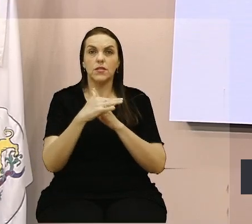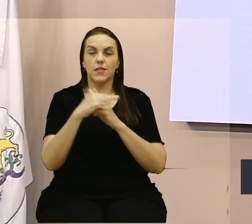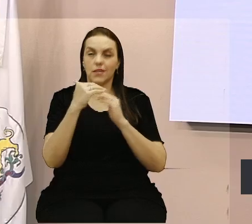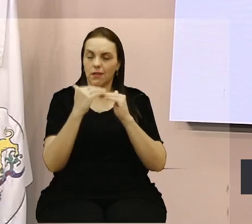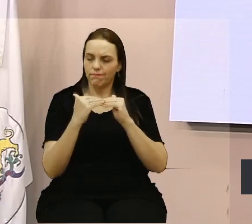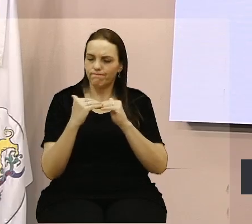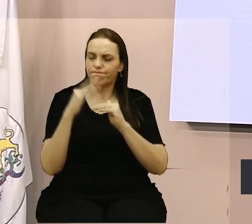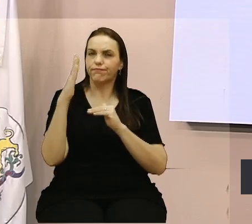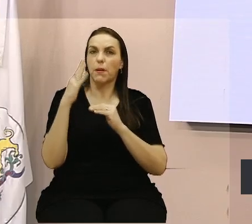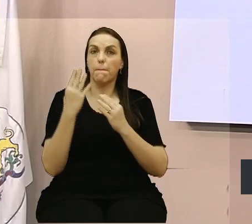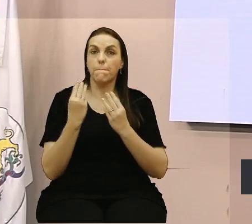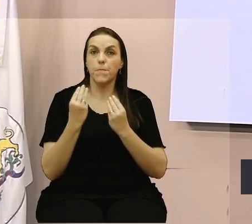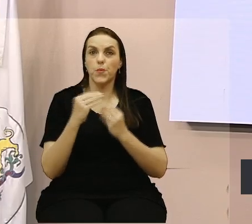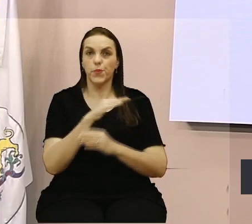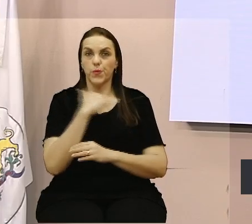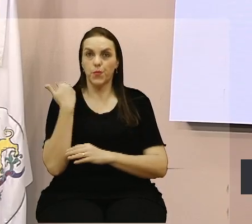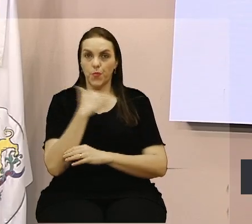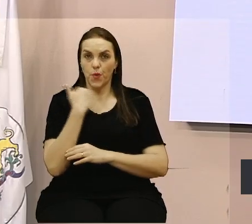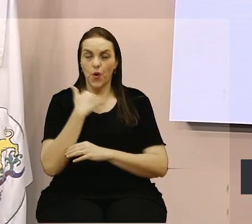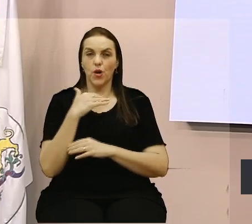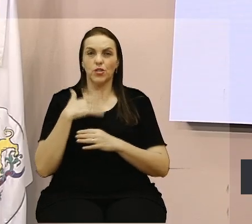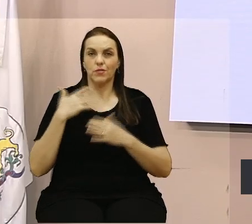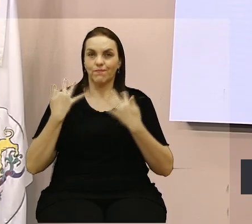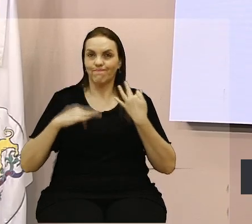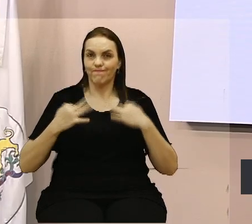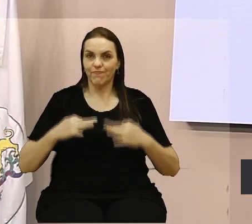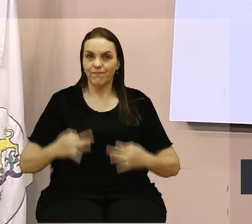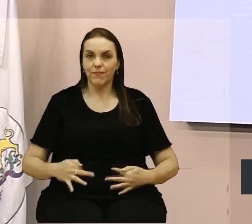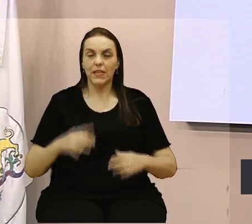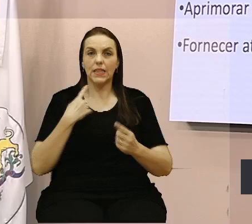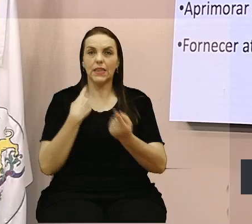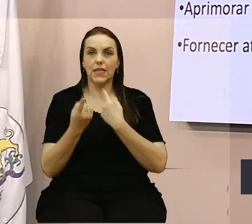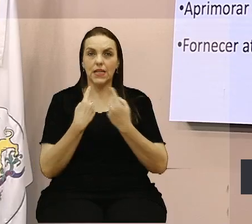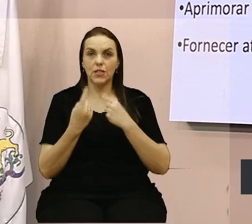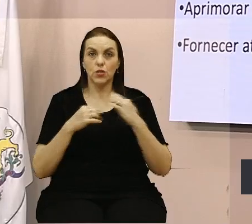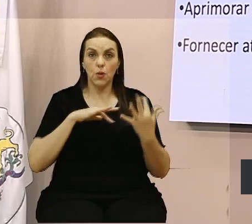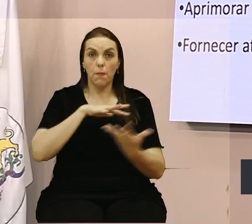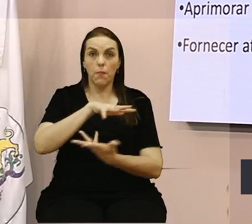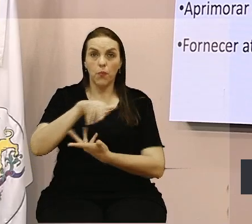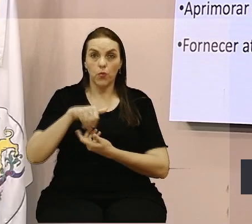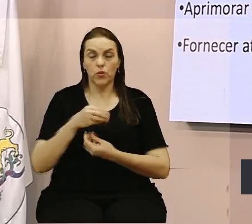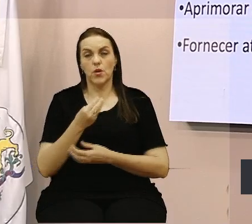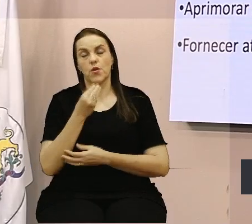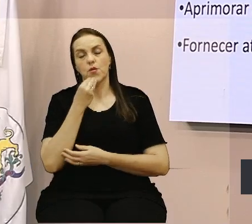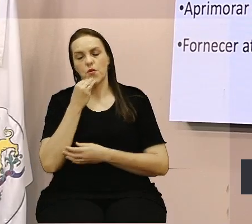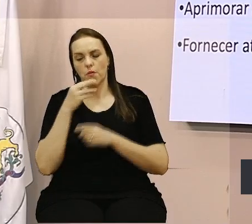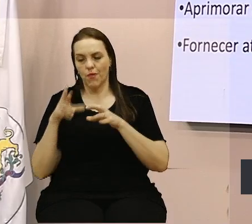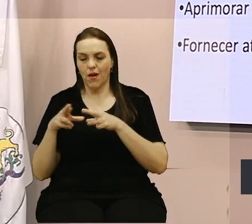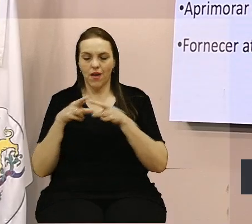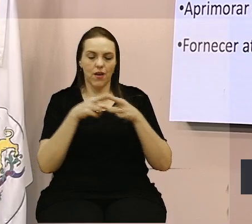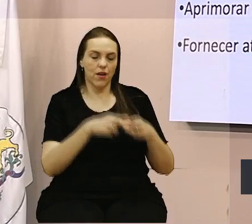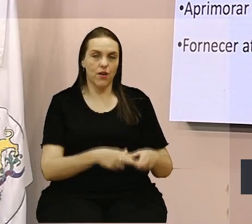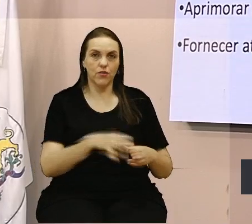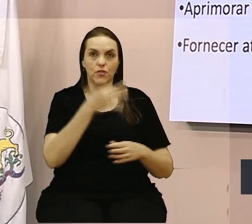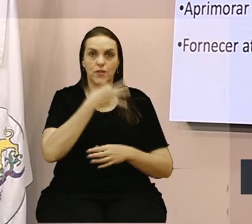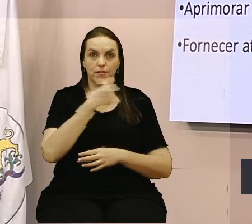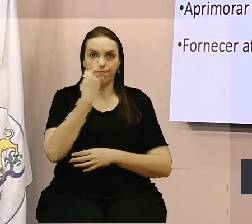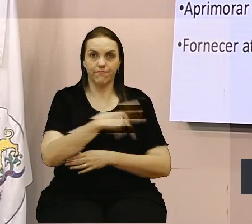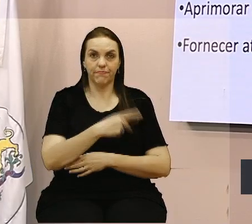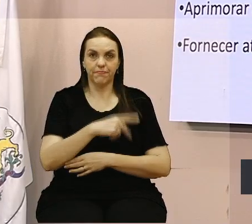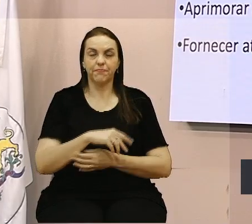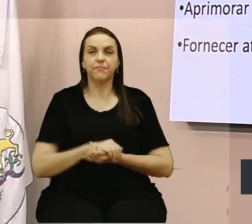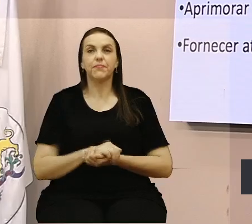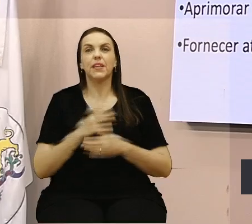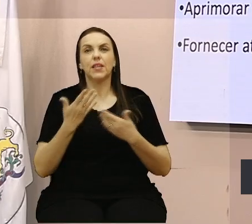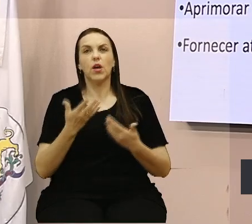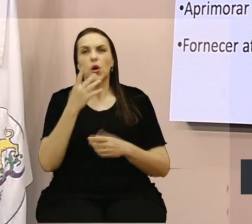de mortes e feridos no trânsito em todo o mundo. E, claro, vamos regionalizar aqui para a nossa cidade, né? Então,